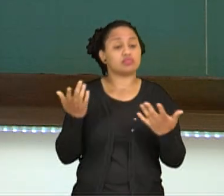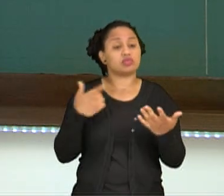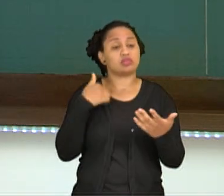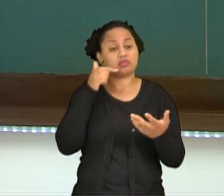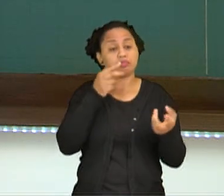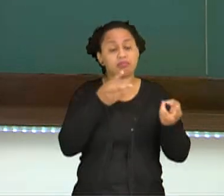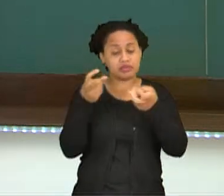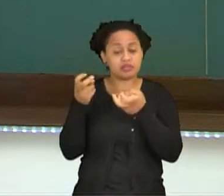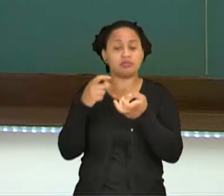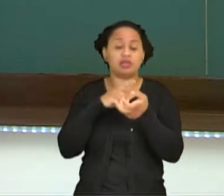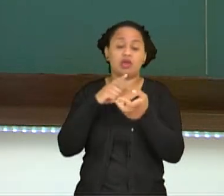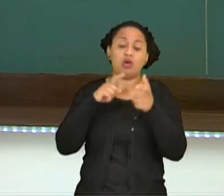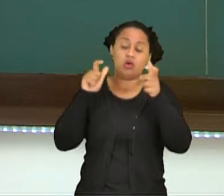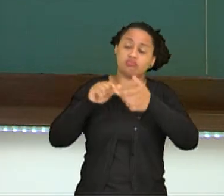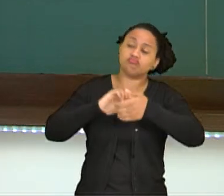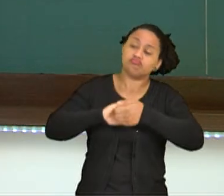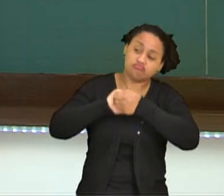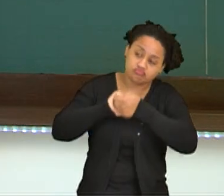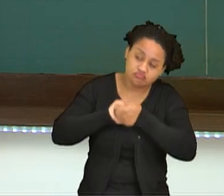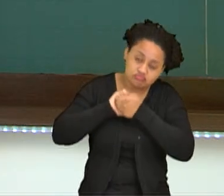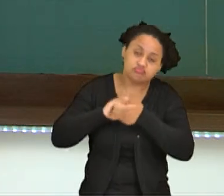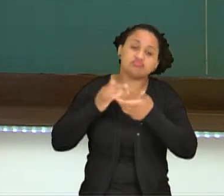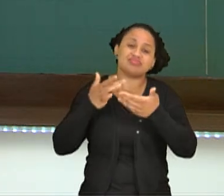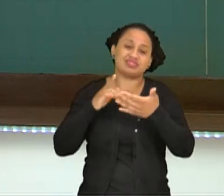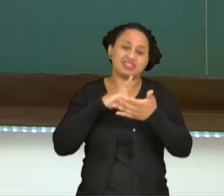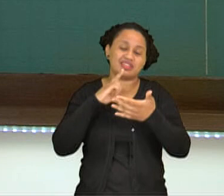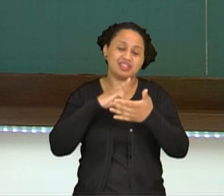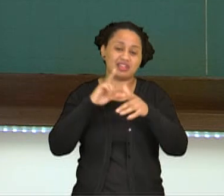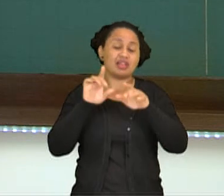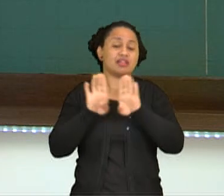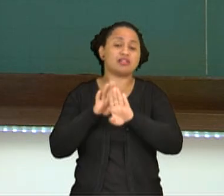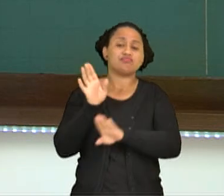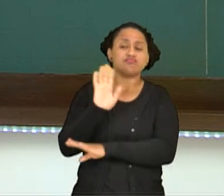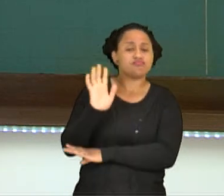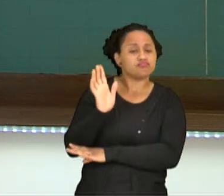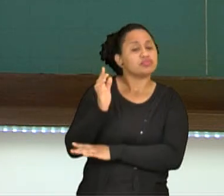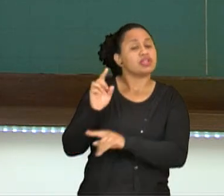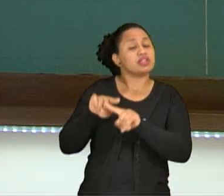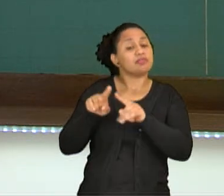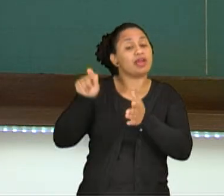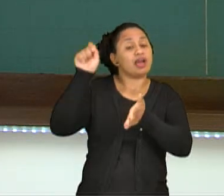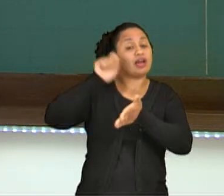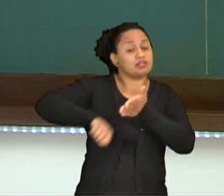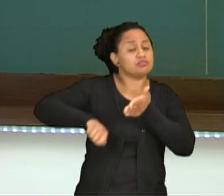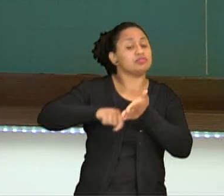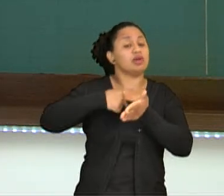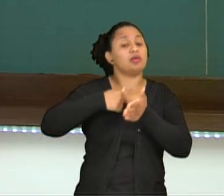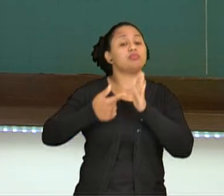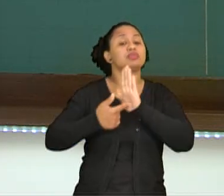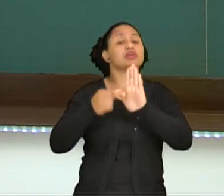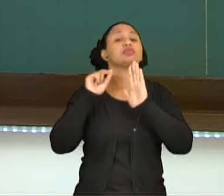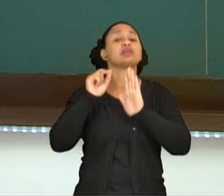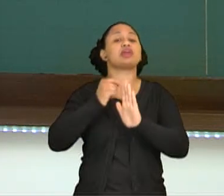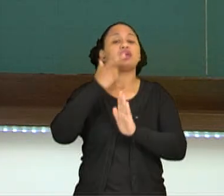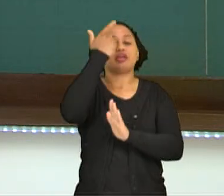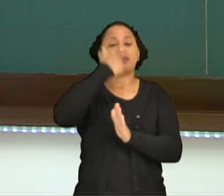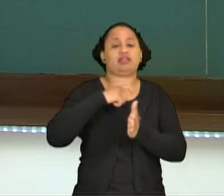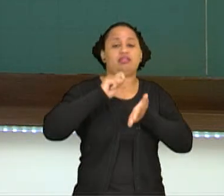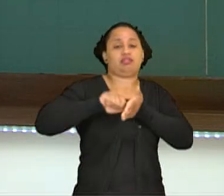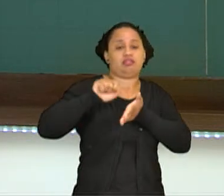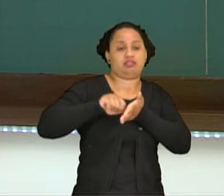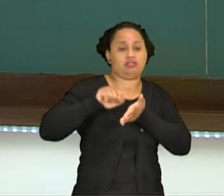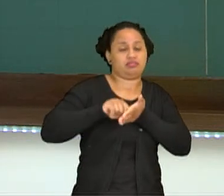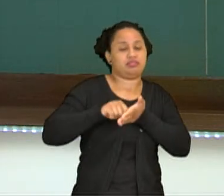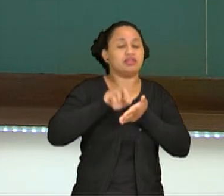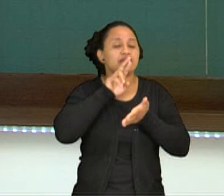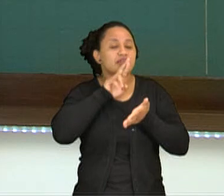carta, onde estão as saudações, onde está a despedida, né, e a assinatura, que é a identificação de quem escreve a carta. Faz